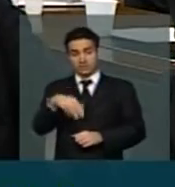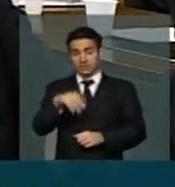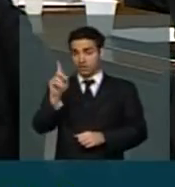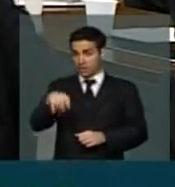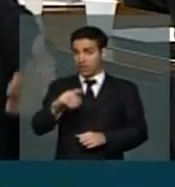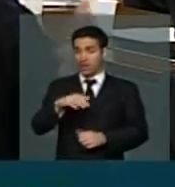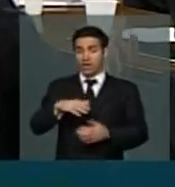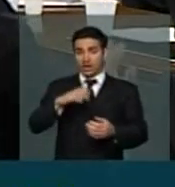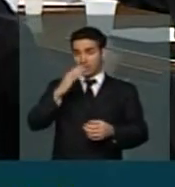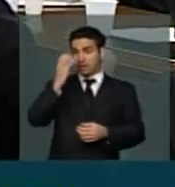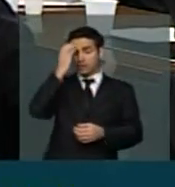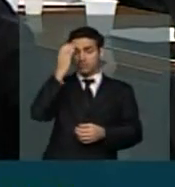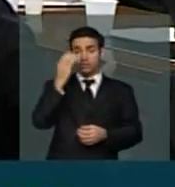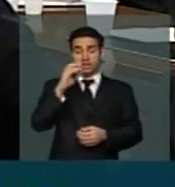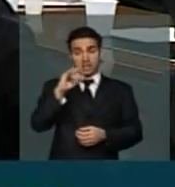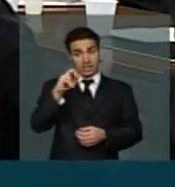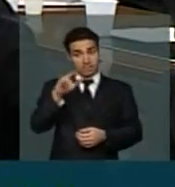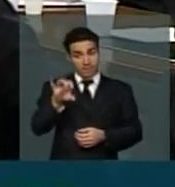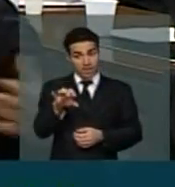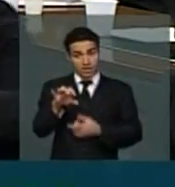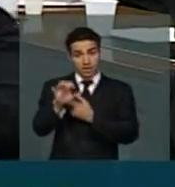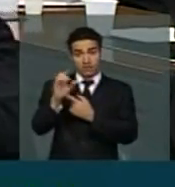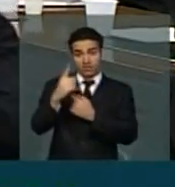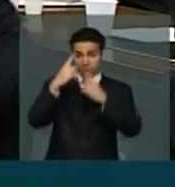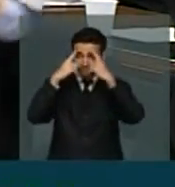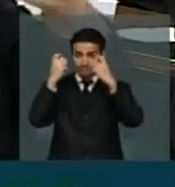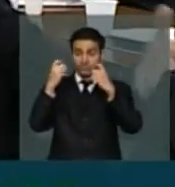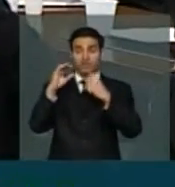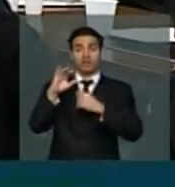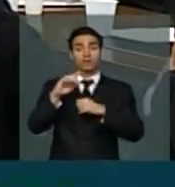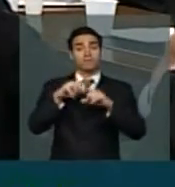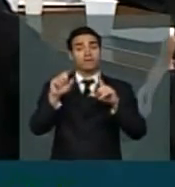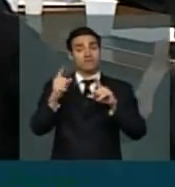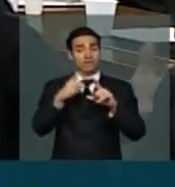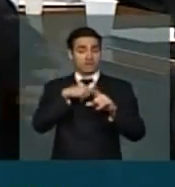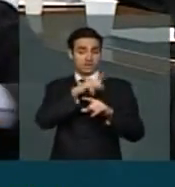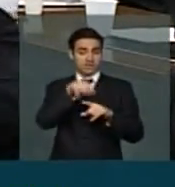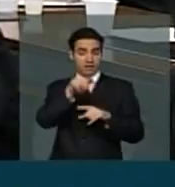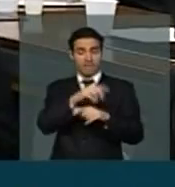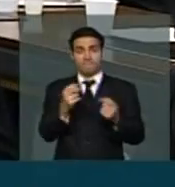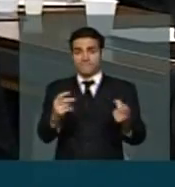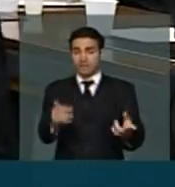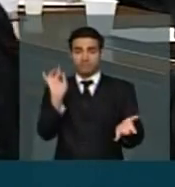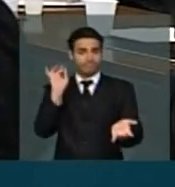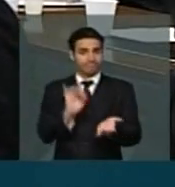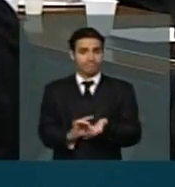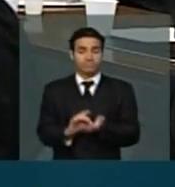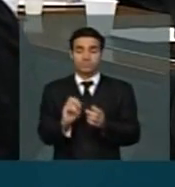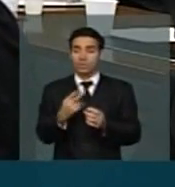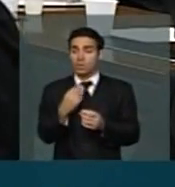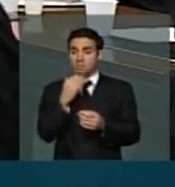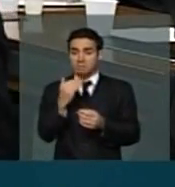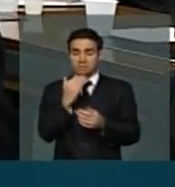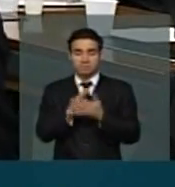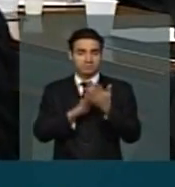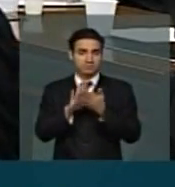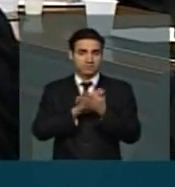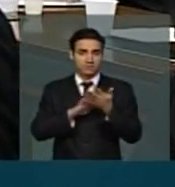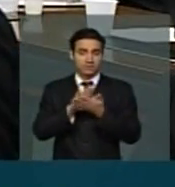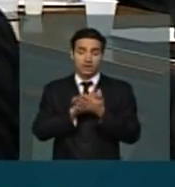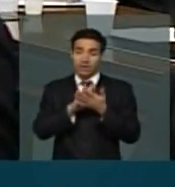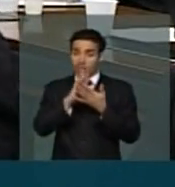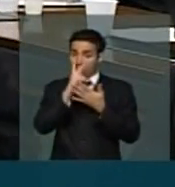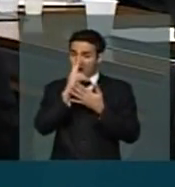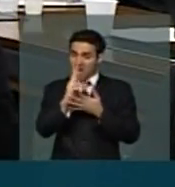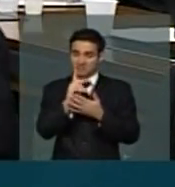crime, e tem que encaminhar ao Ministério Público, e tem que suspender a venda definitivamente, ou não está derrubando. Agora, eu acho que